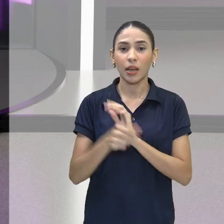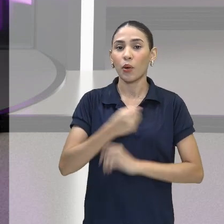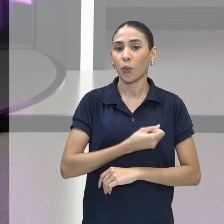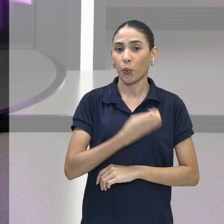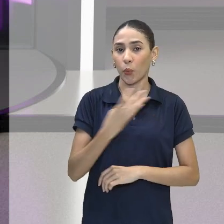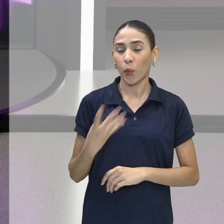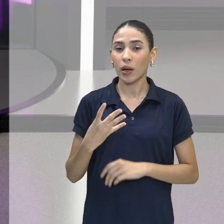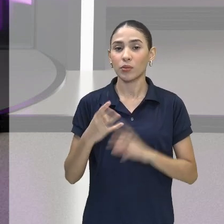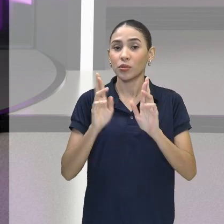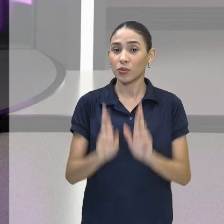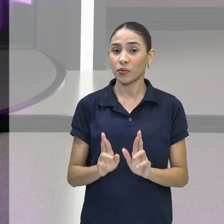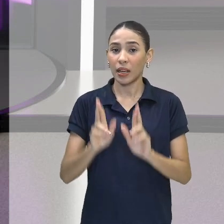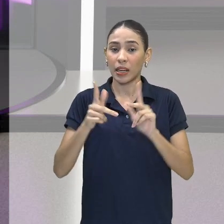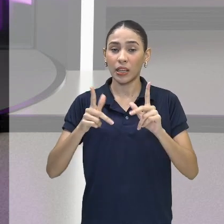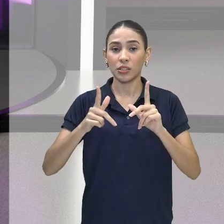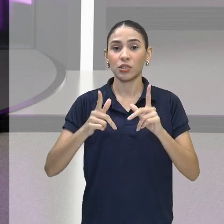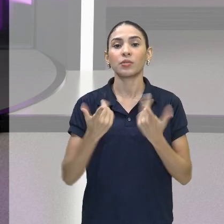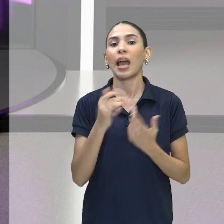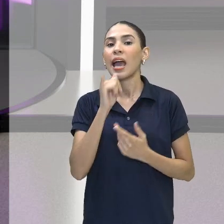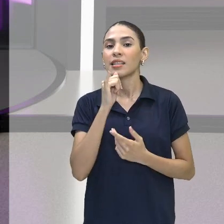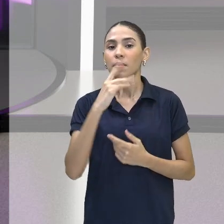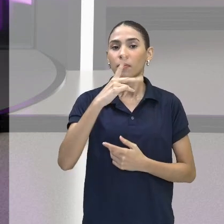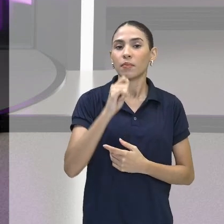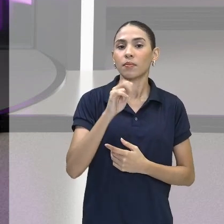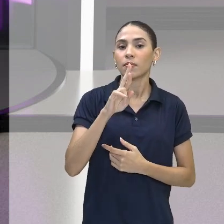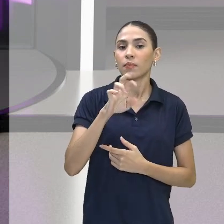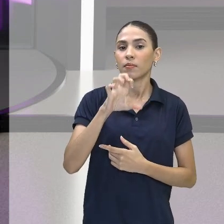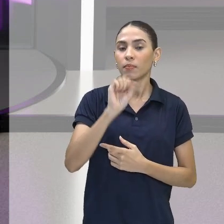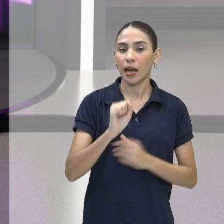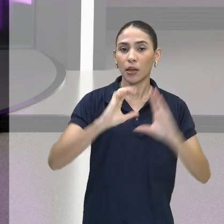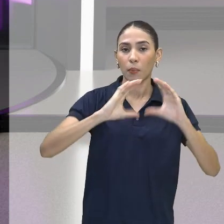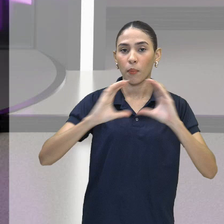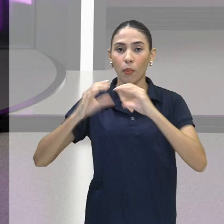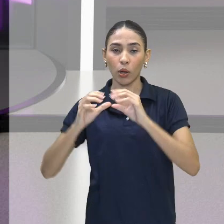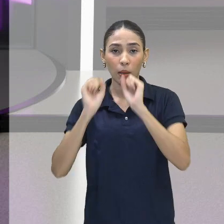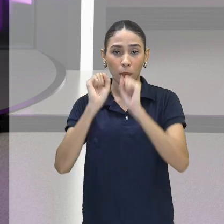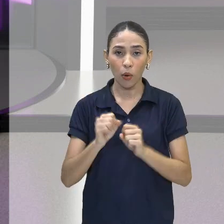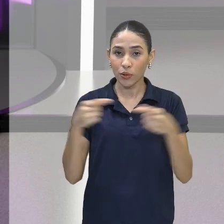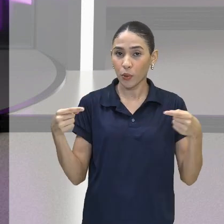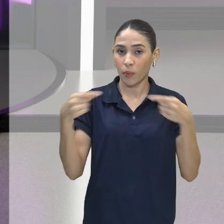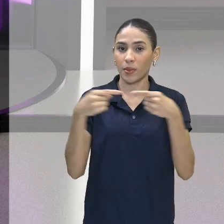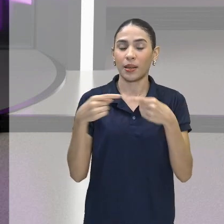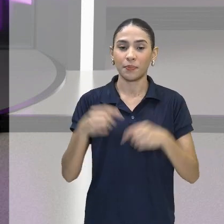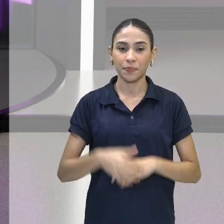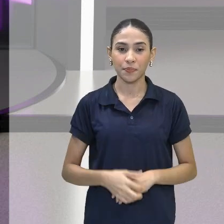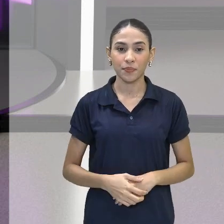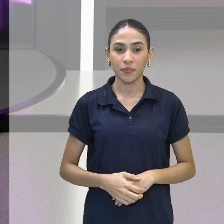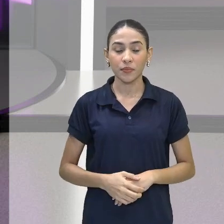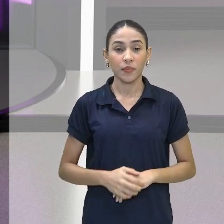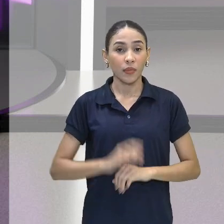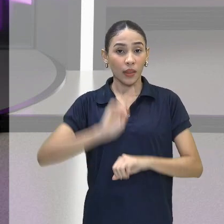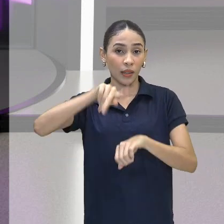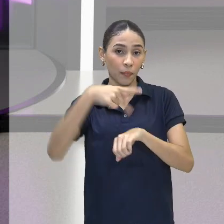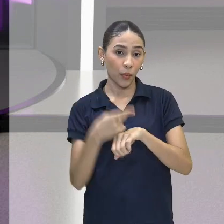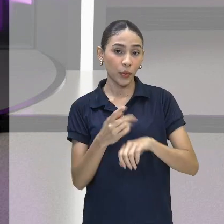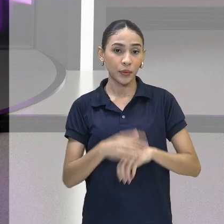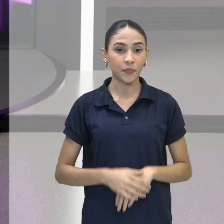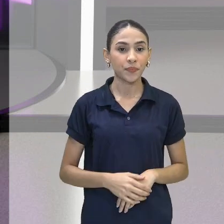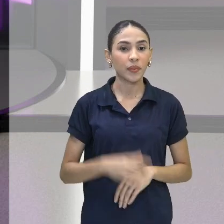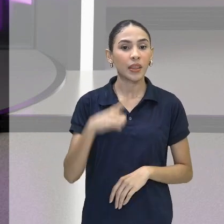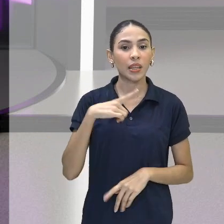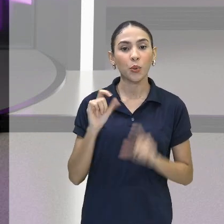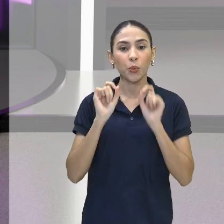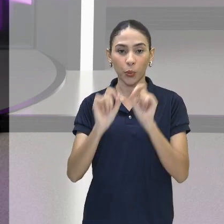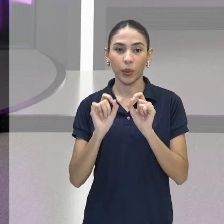pares diferentes de bola podem ser formados por Brena? Beleza? Depois disso, nós vamos ter